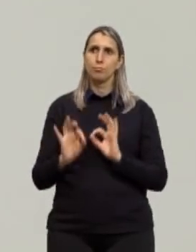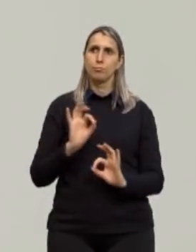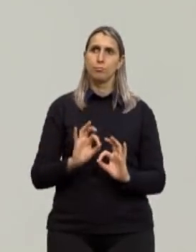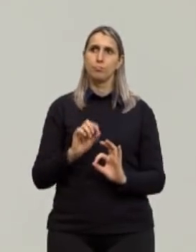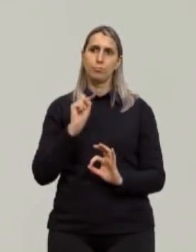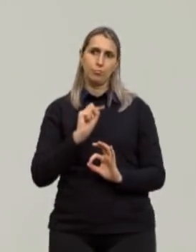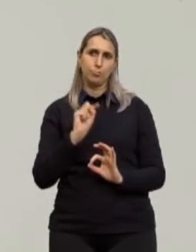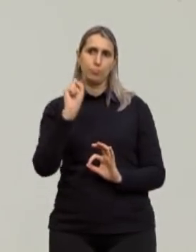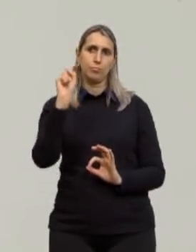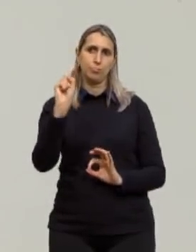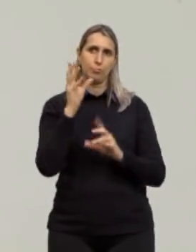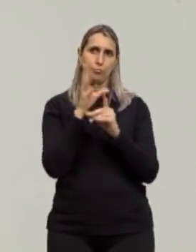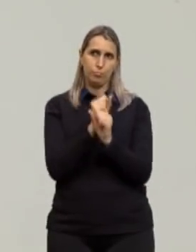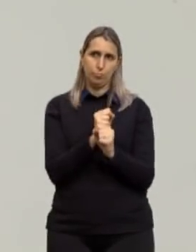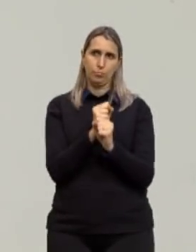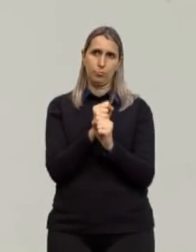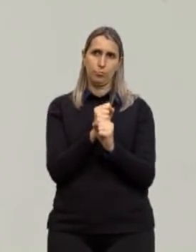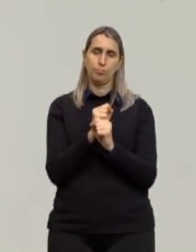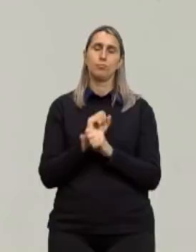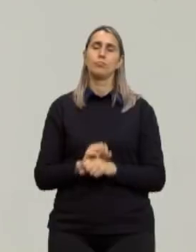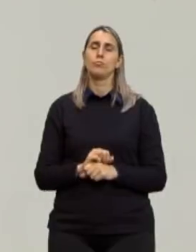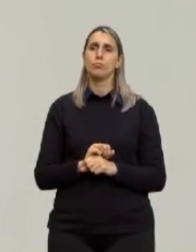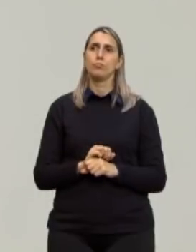uma que nós somamos